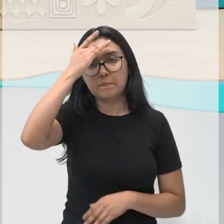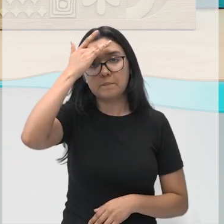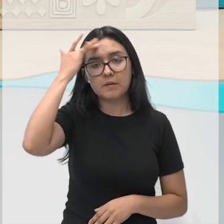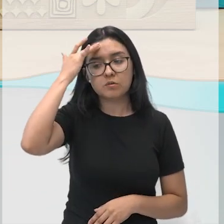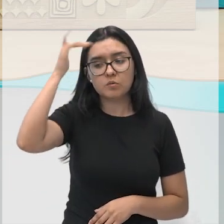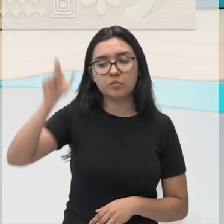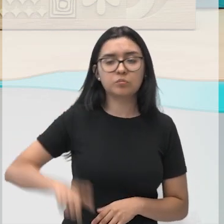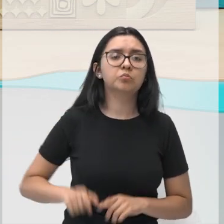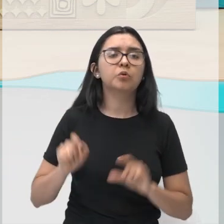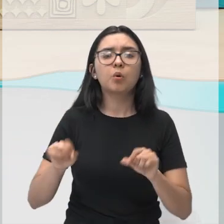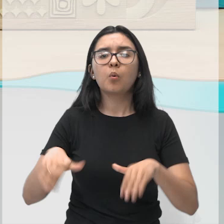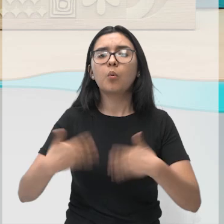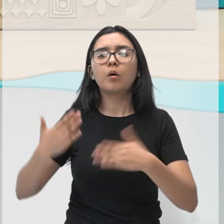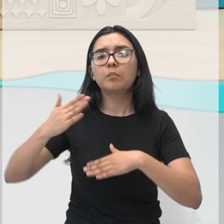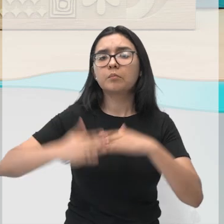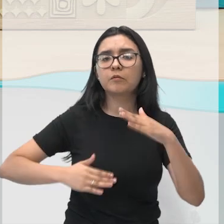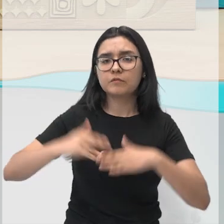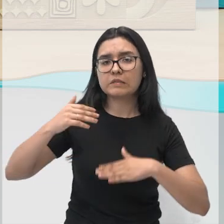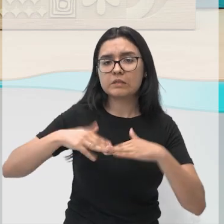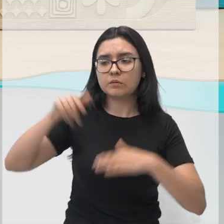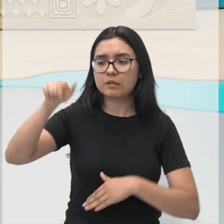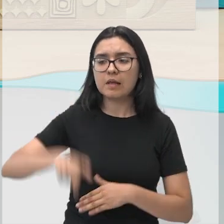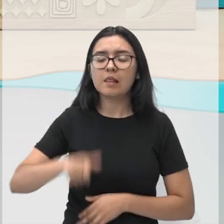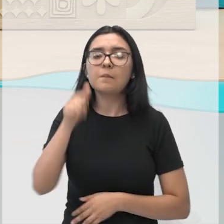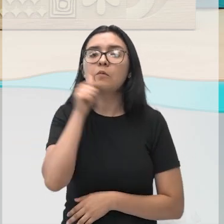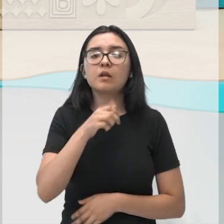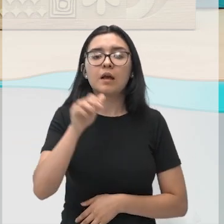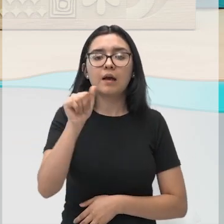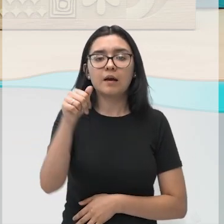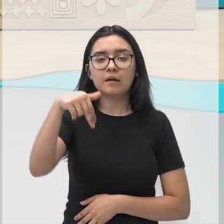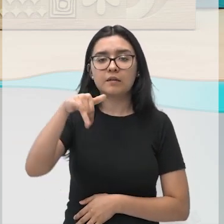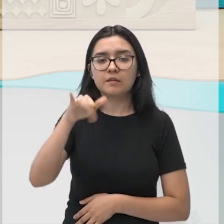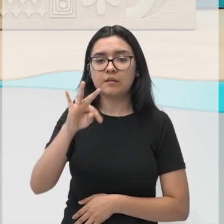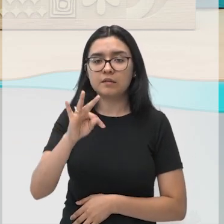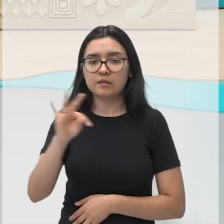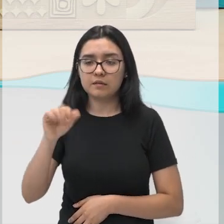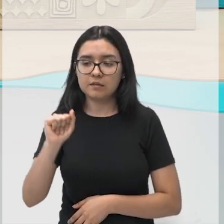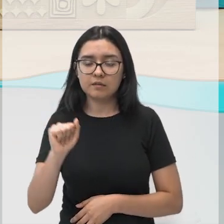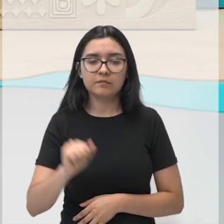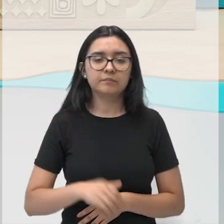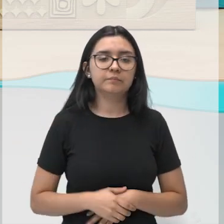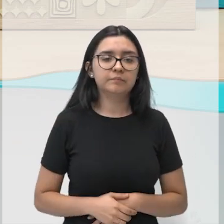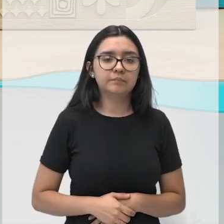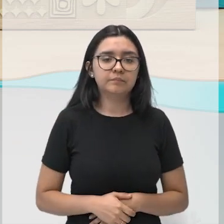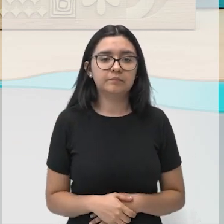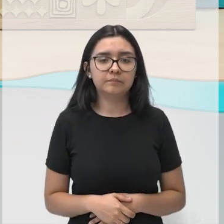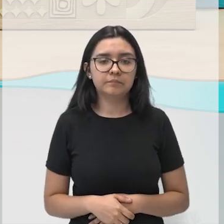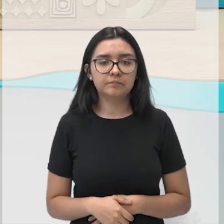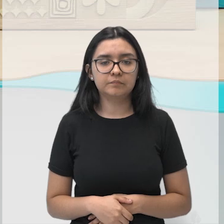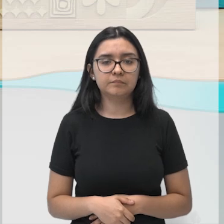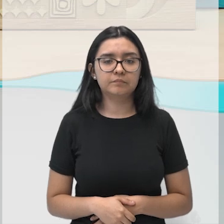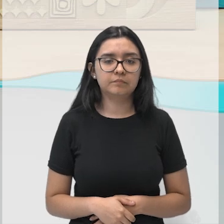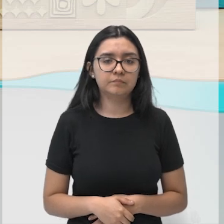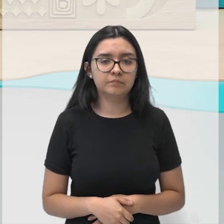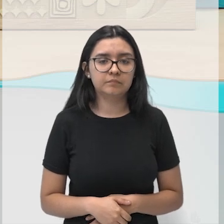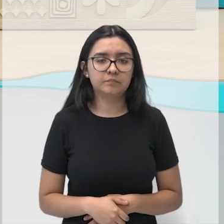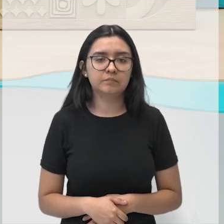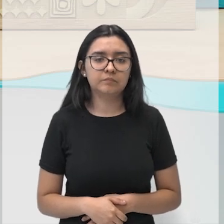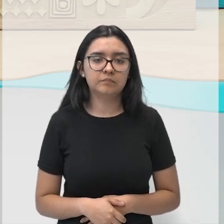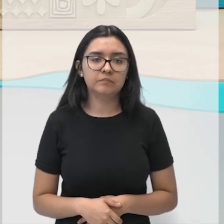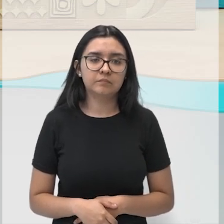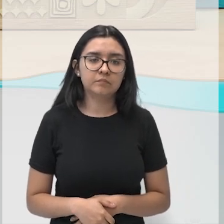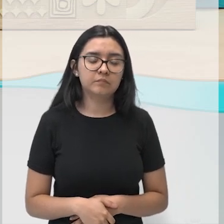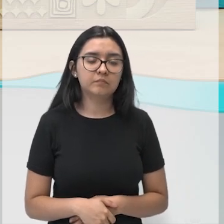a Anita faz, né, no dia a dia? Qual é a ocupação dela? She's a doctor ou she's a